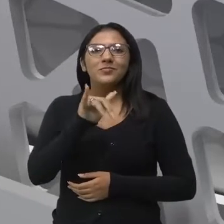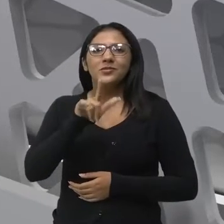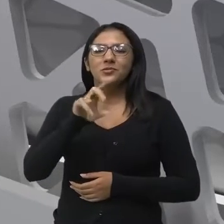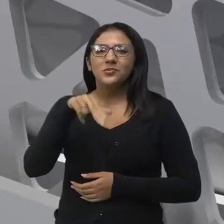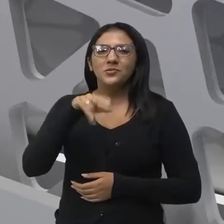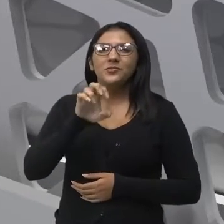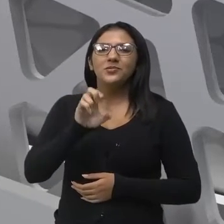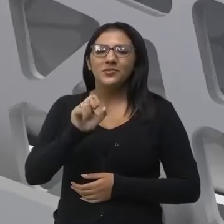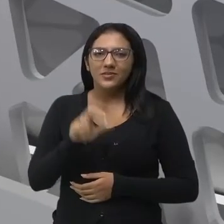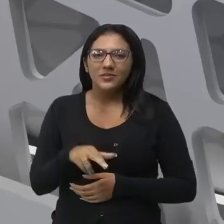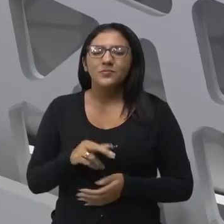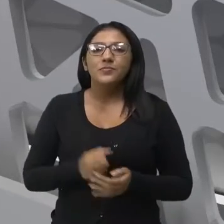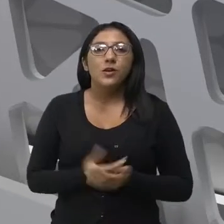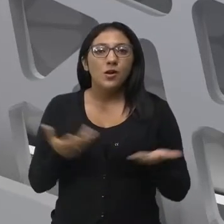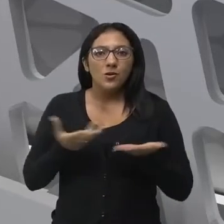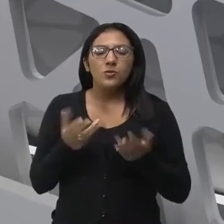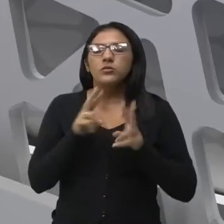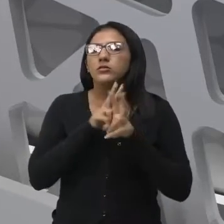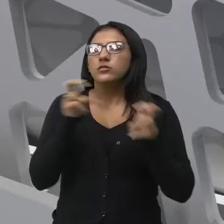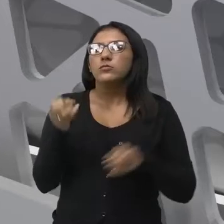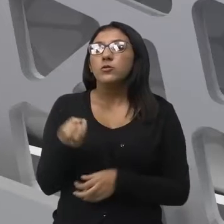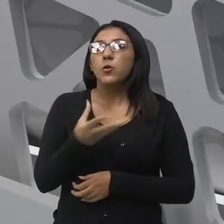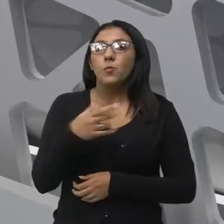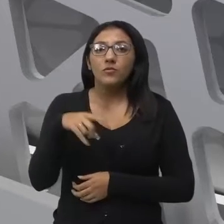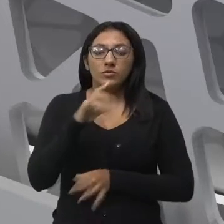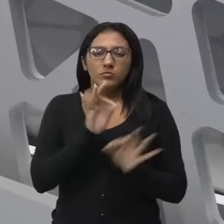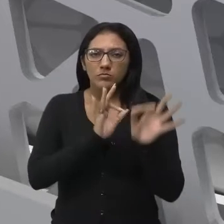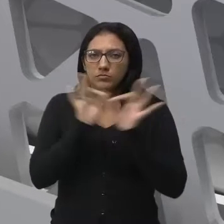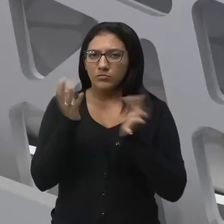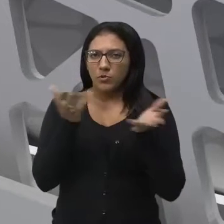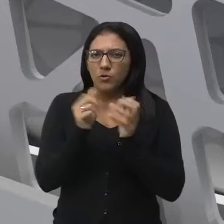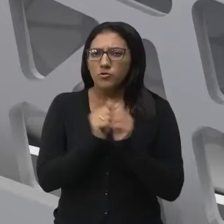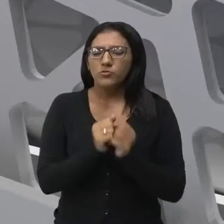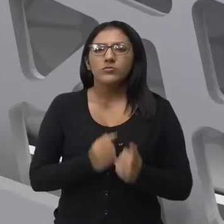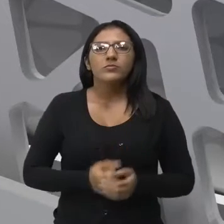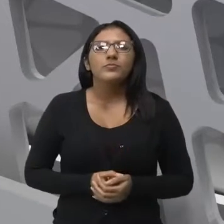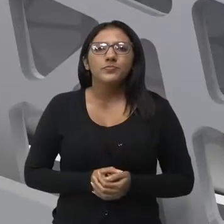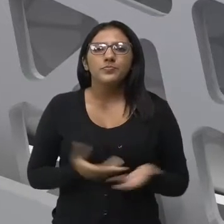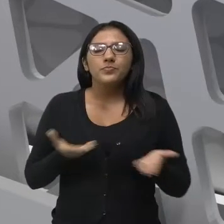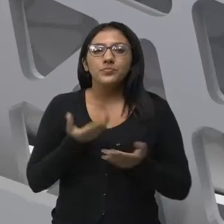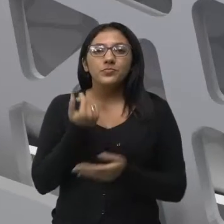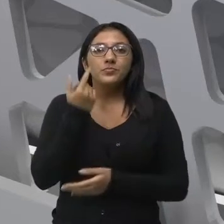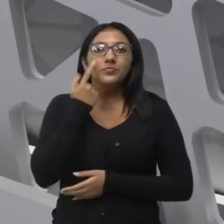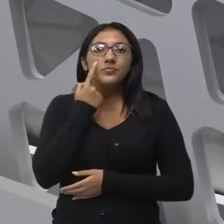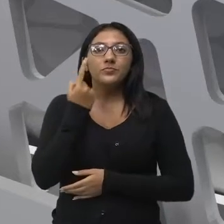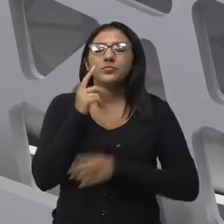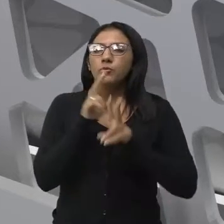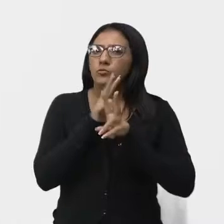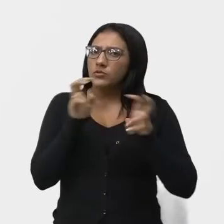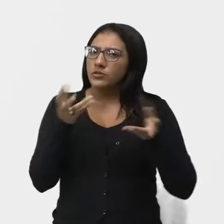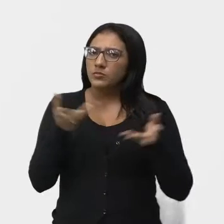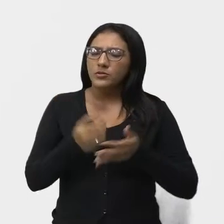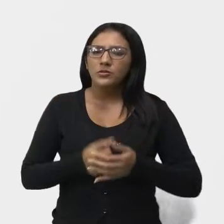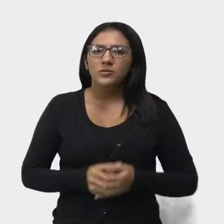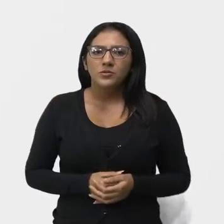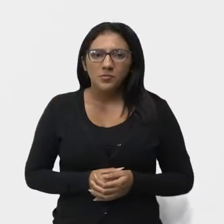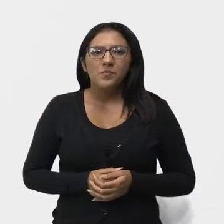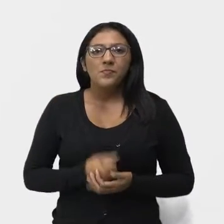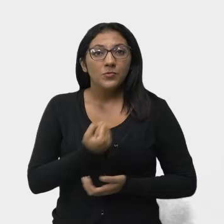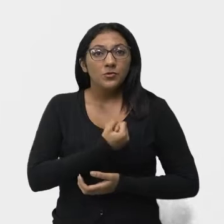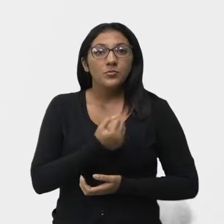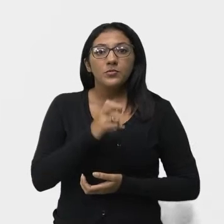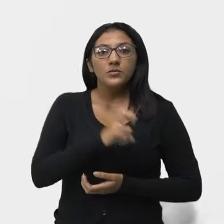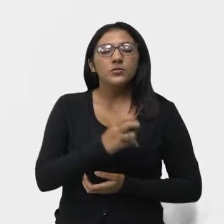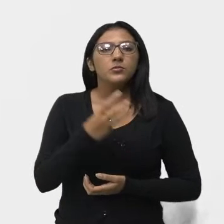professor de matemática e eu trouxe mais um tema para você acompanhar aqui junto comigo. Acompanhe então o nosso objeto de conhecimento aí da aula de